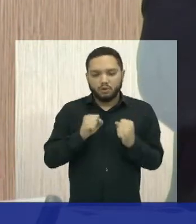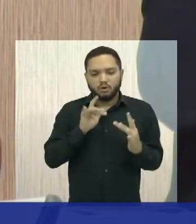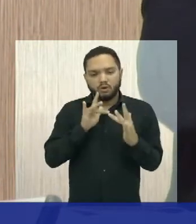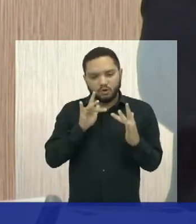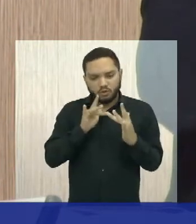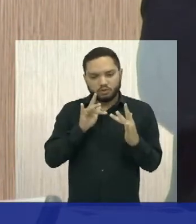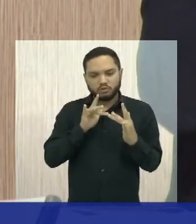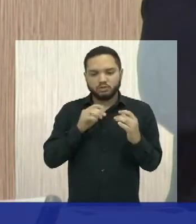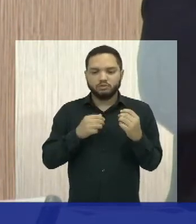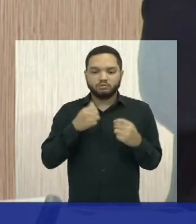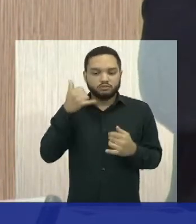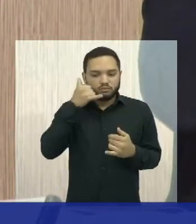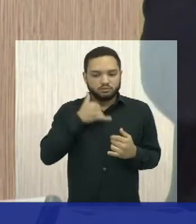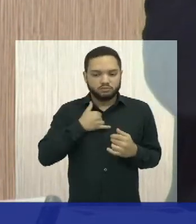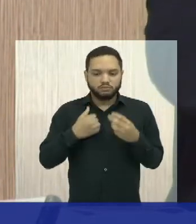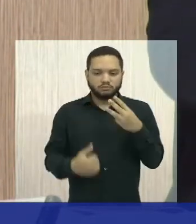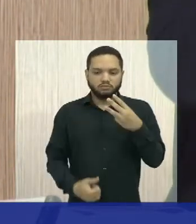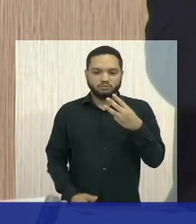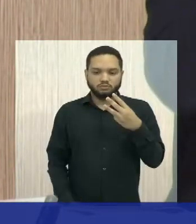gente,